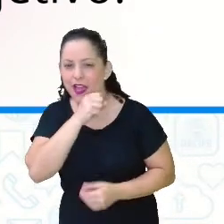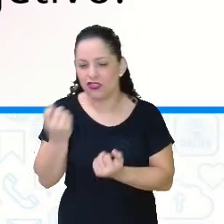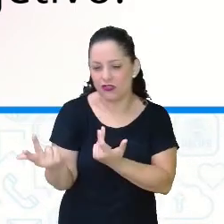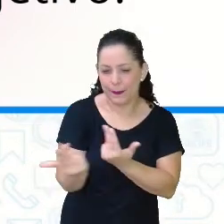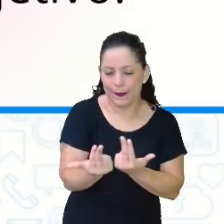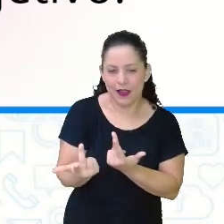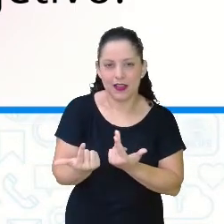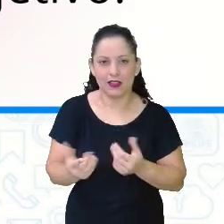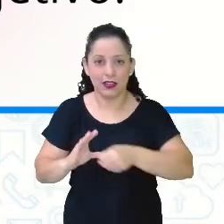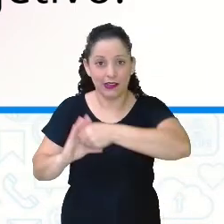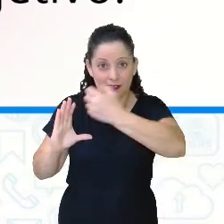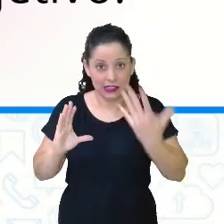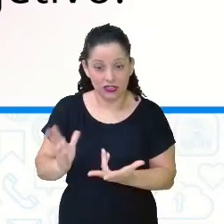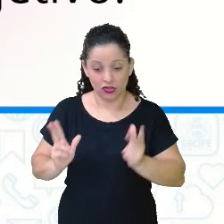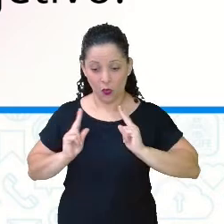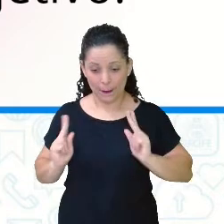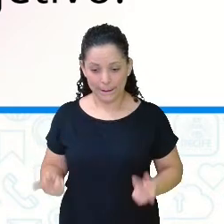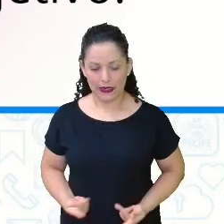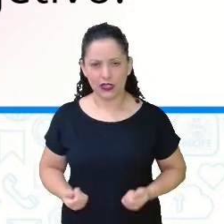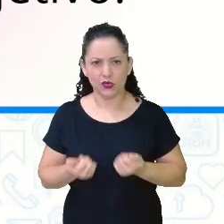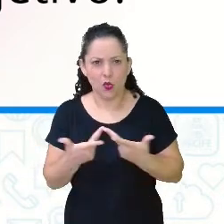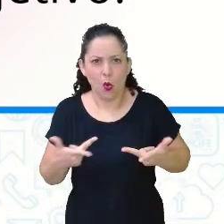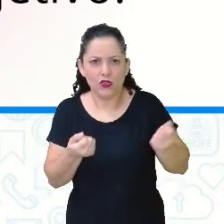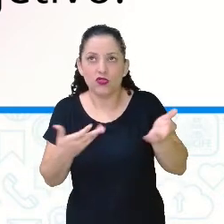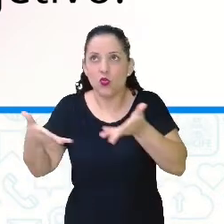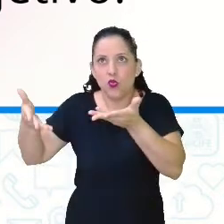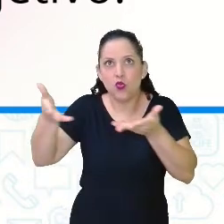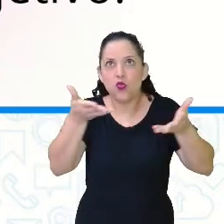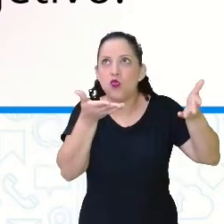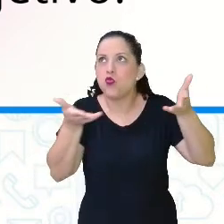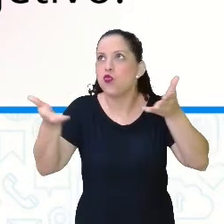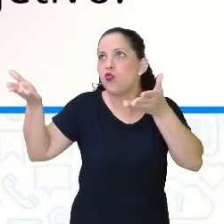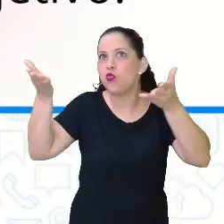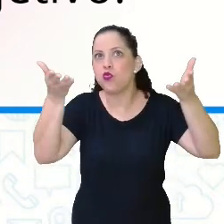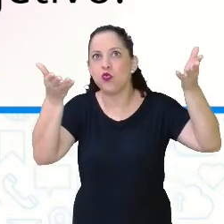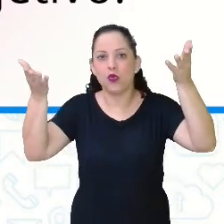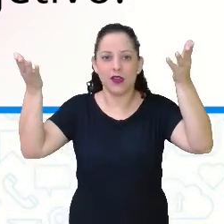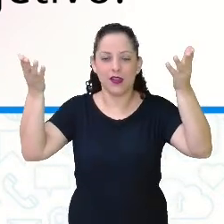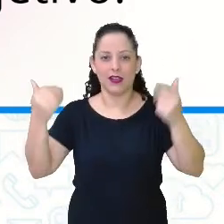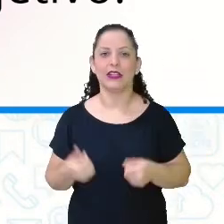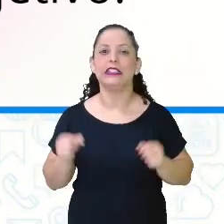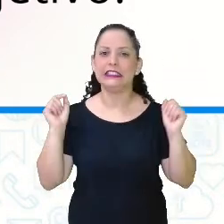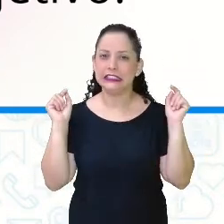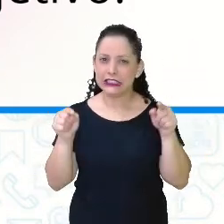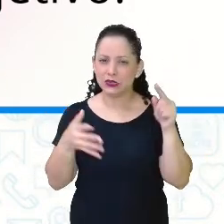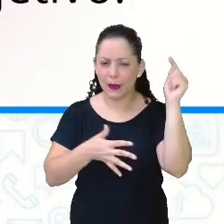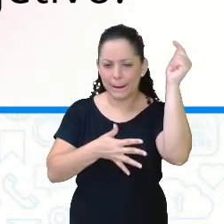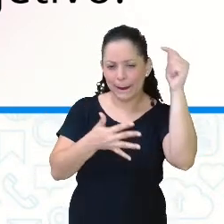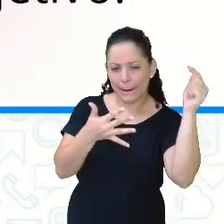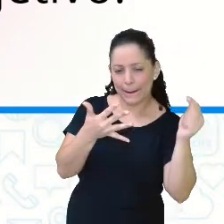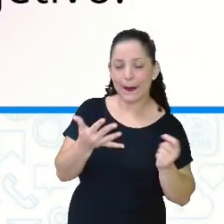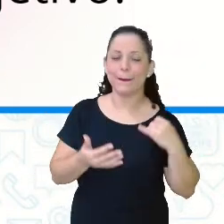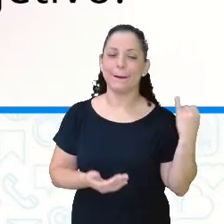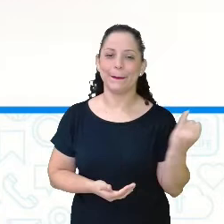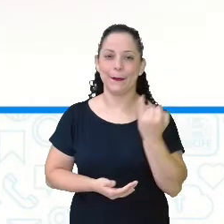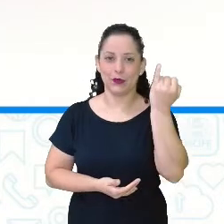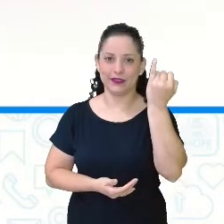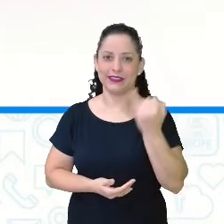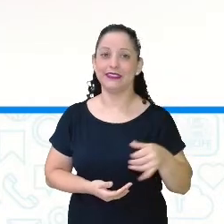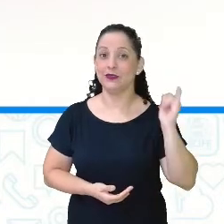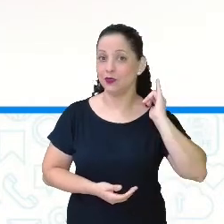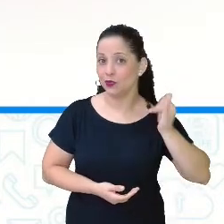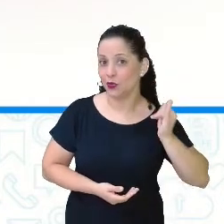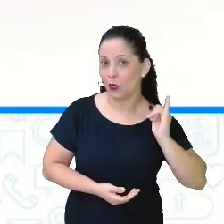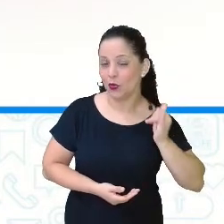etc. Esses seres mágicos são importantes na história, pois sempre ajudam o herói a alcançar o